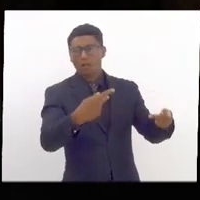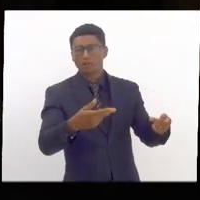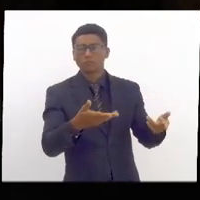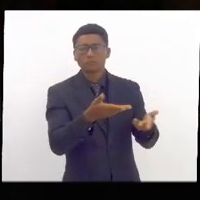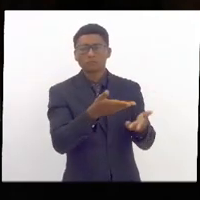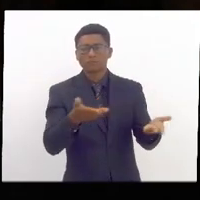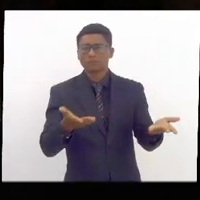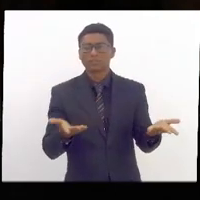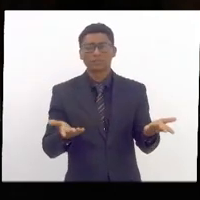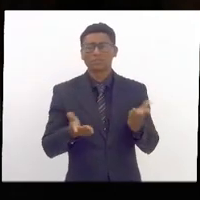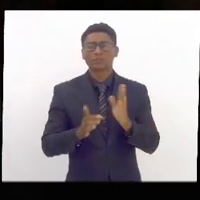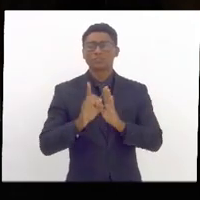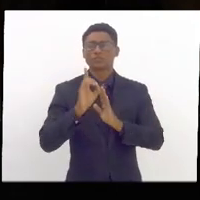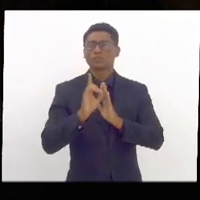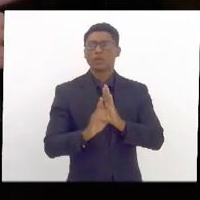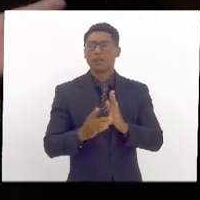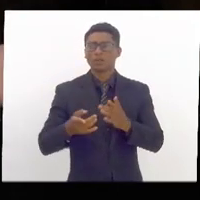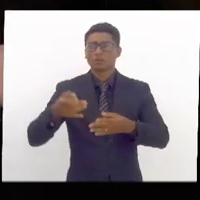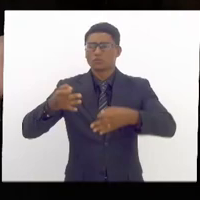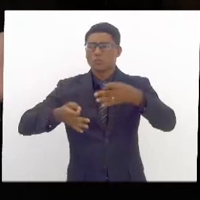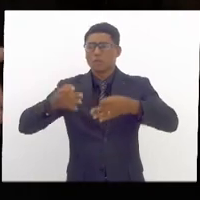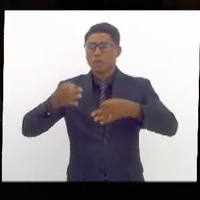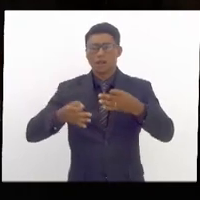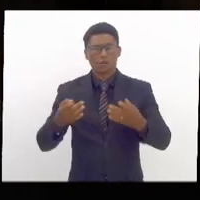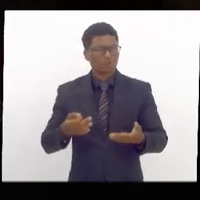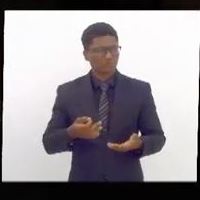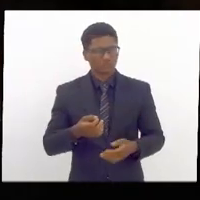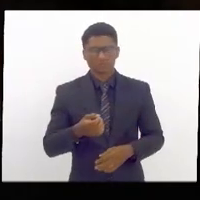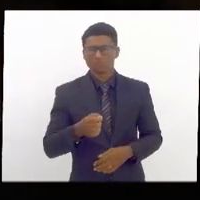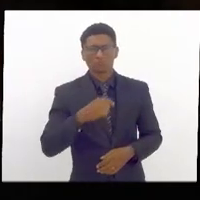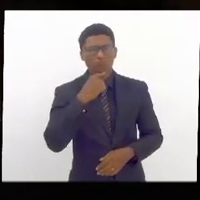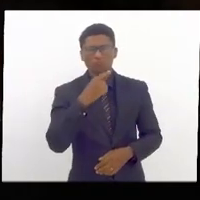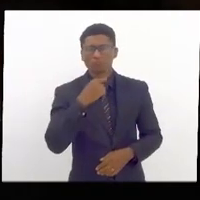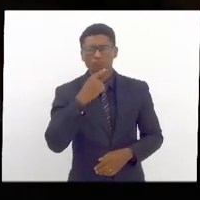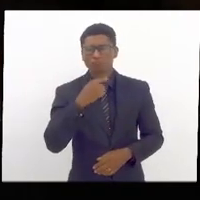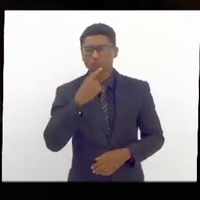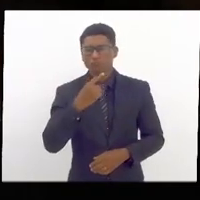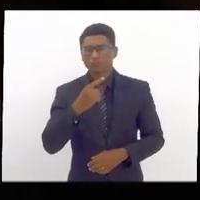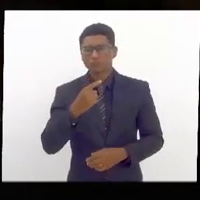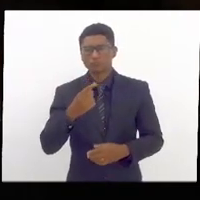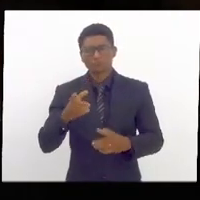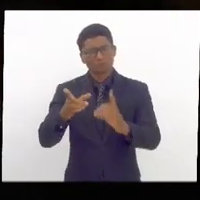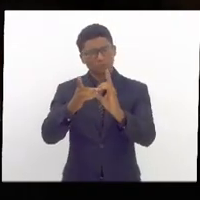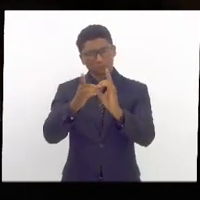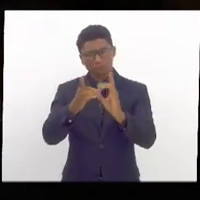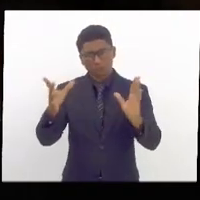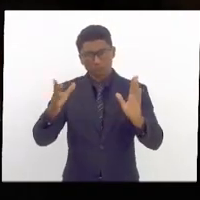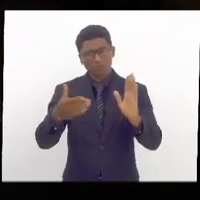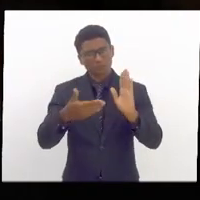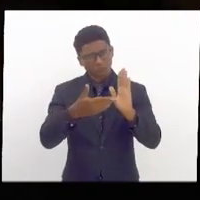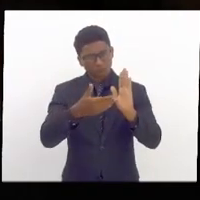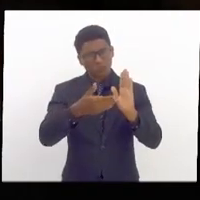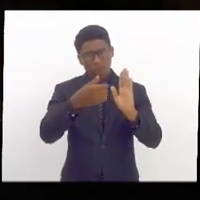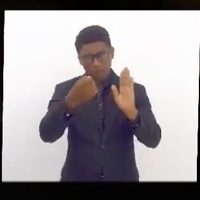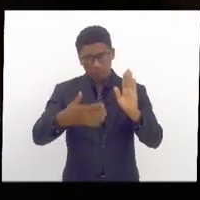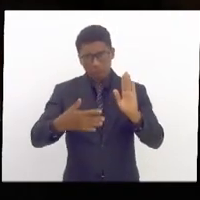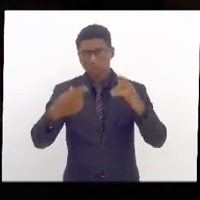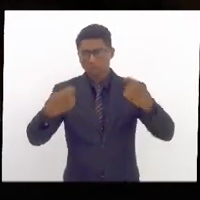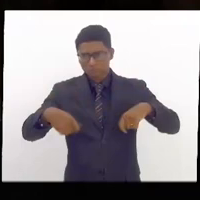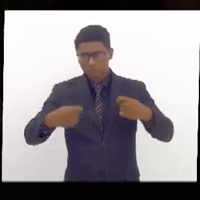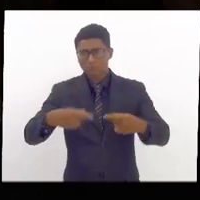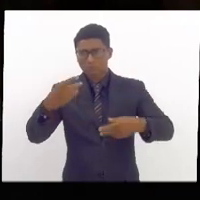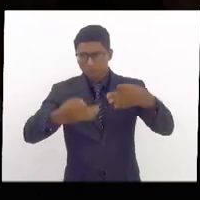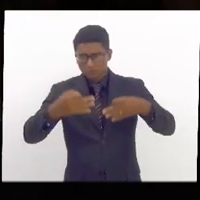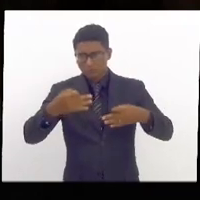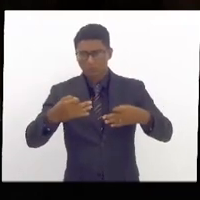a chegar a ser condenado por um tribunal, como prevê o Estado Democrático de Direito. Então, os tribunais são dentro das